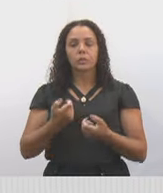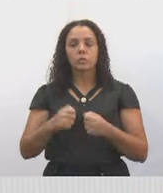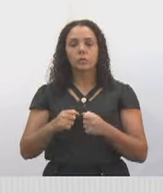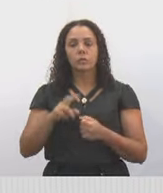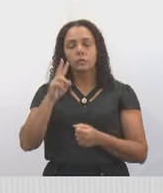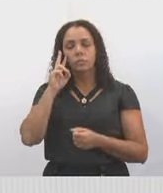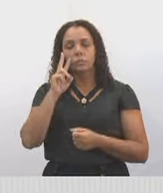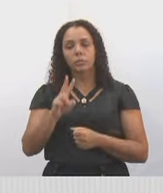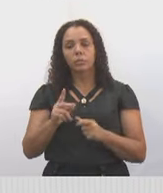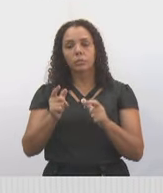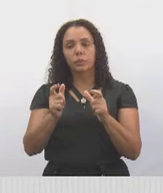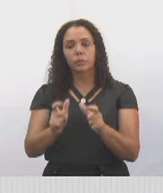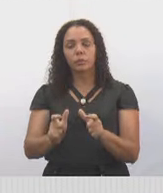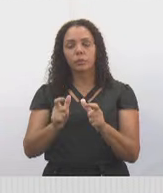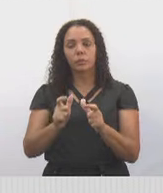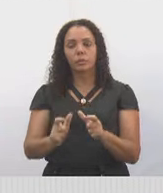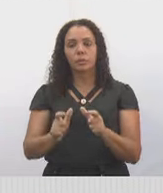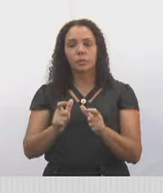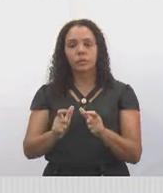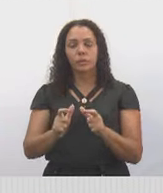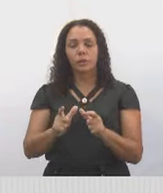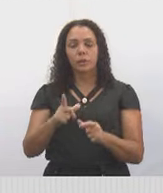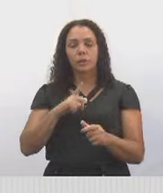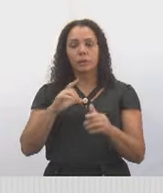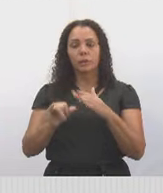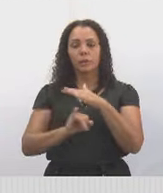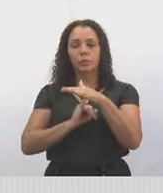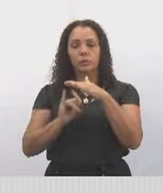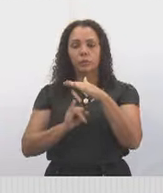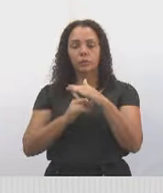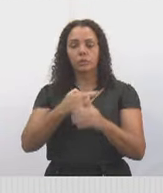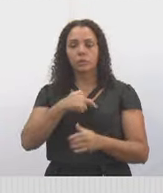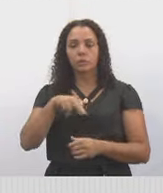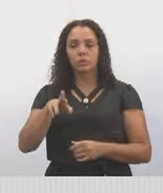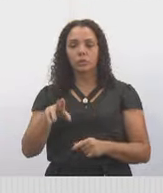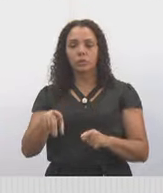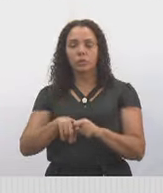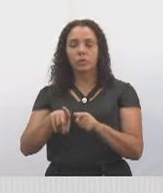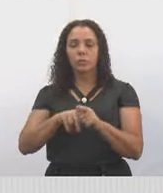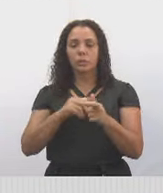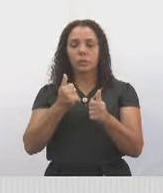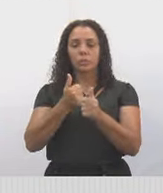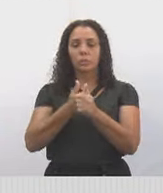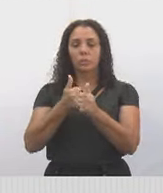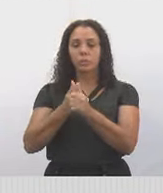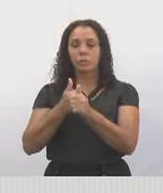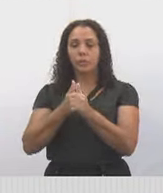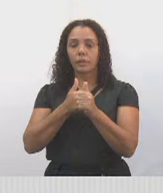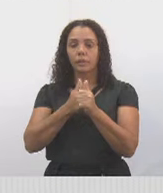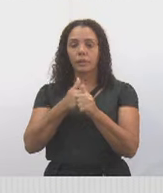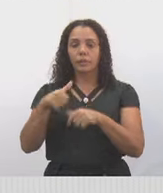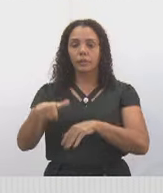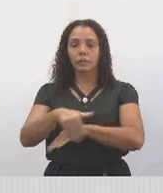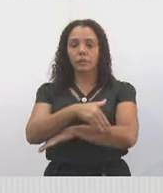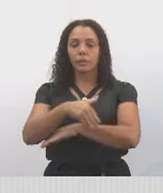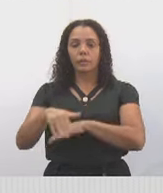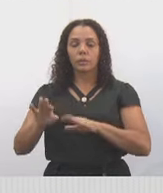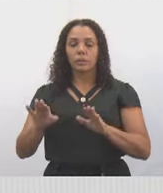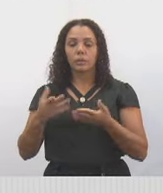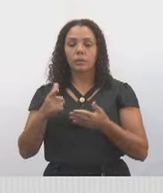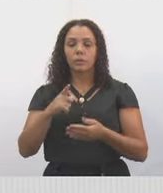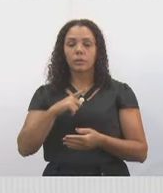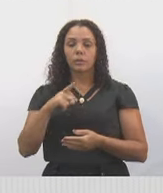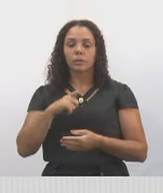essa localidade temos ali algumas instituições religiosas próximo também nessa via Então